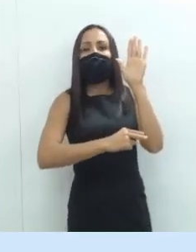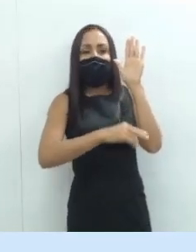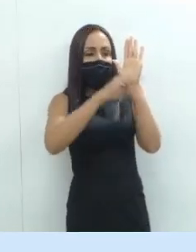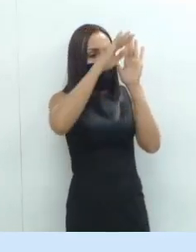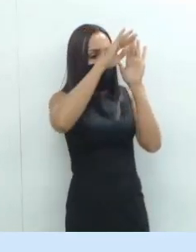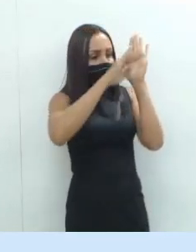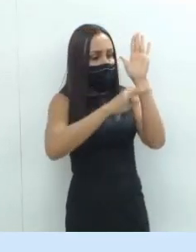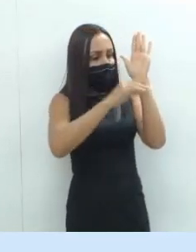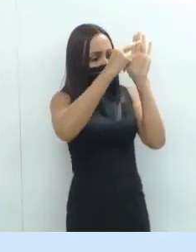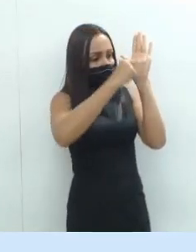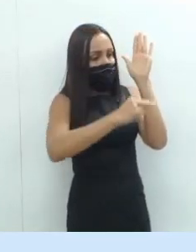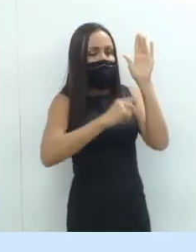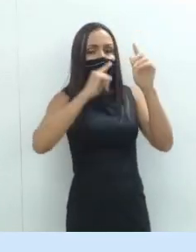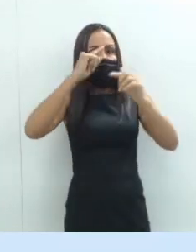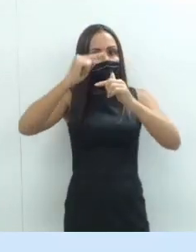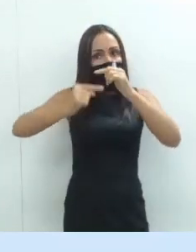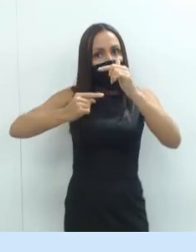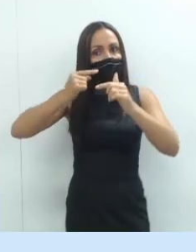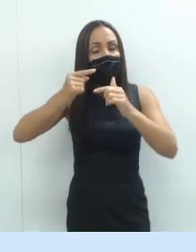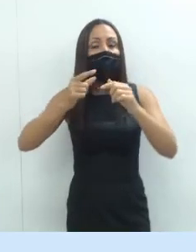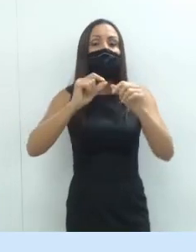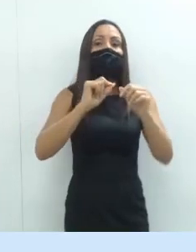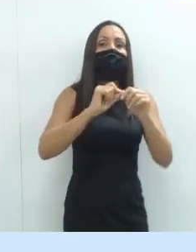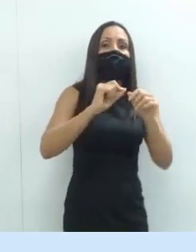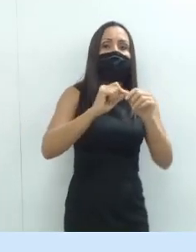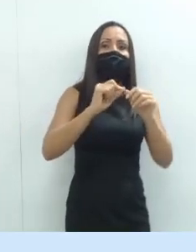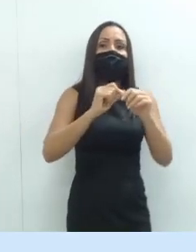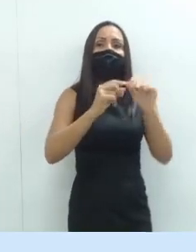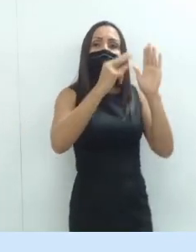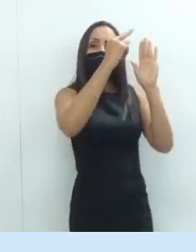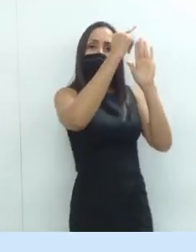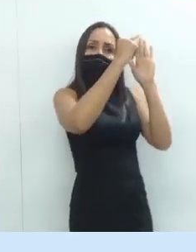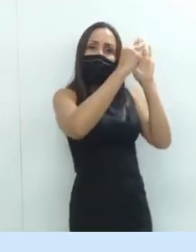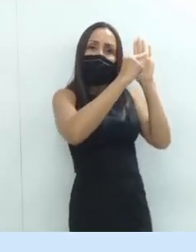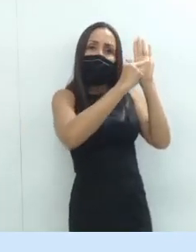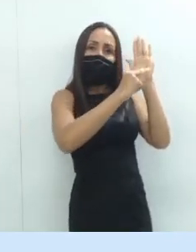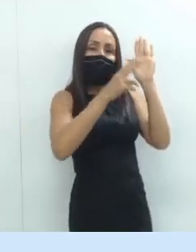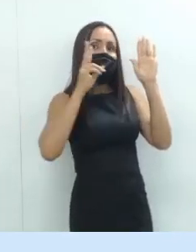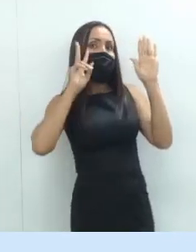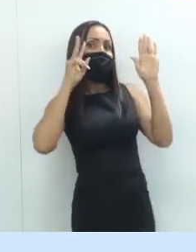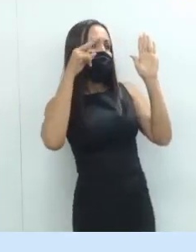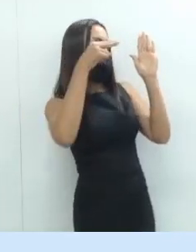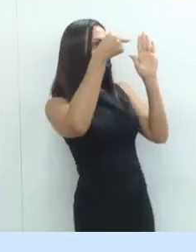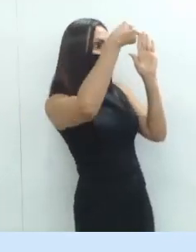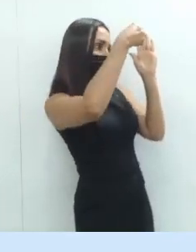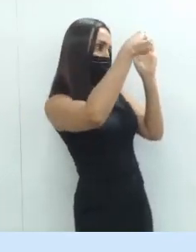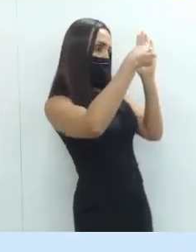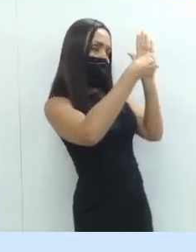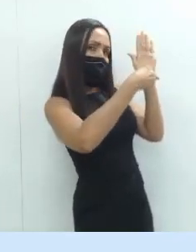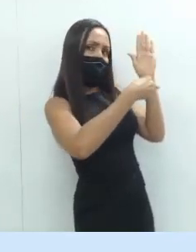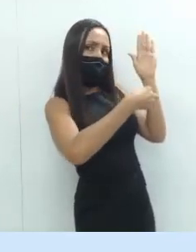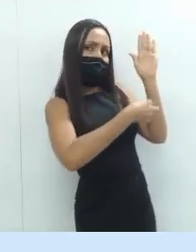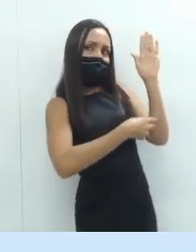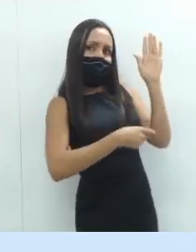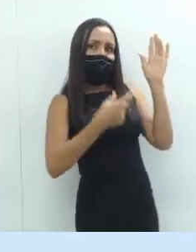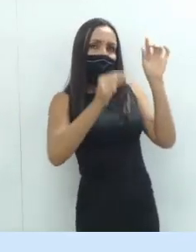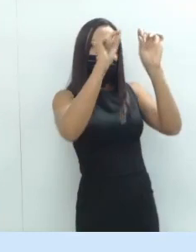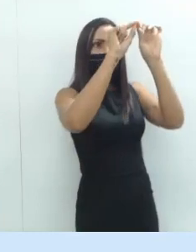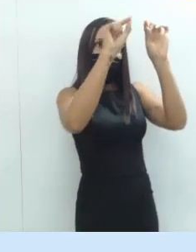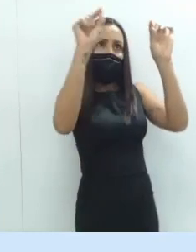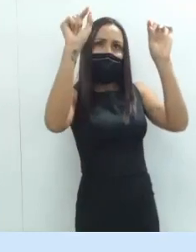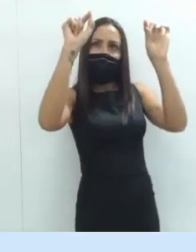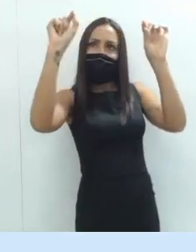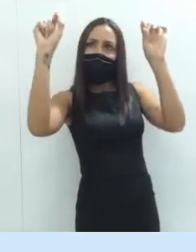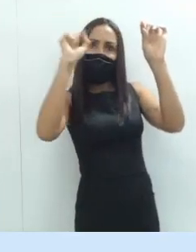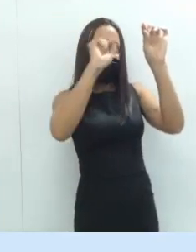fim. Em seguida, você vai fazendo uma leitura um pouco mais atenta, fazendo as suas marcações, aquilo que